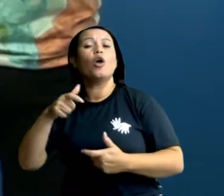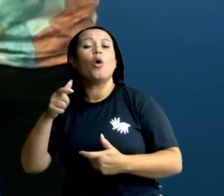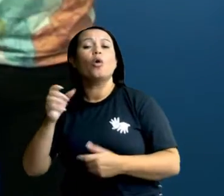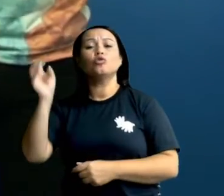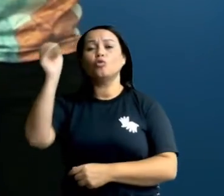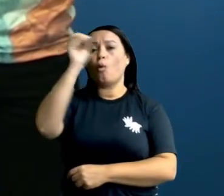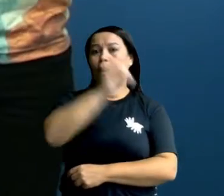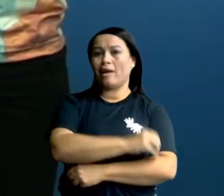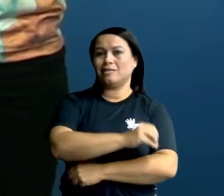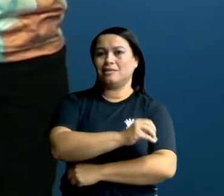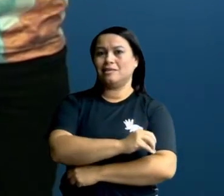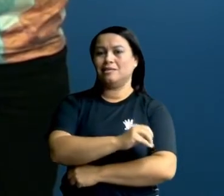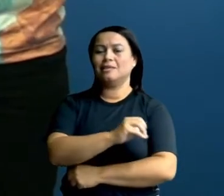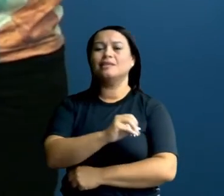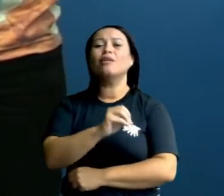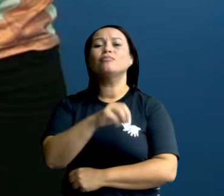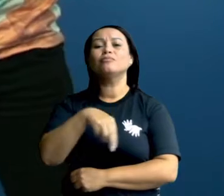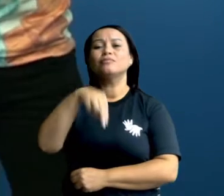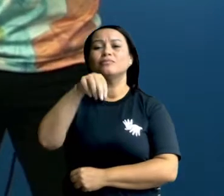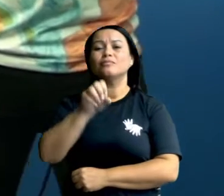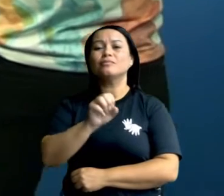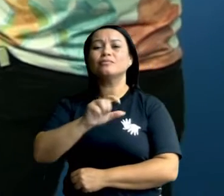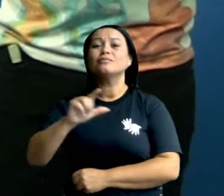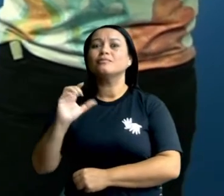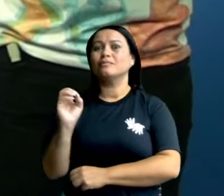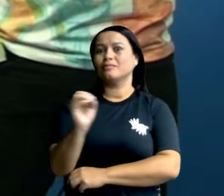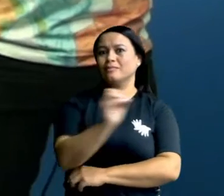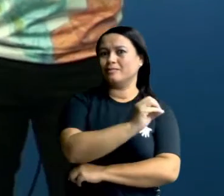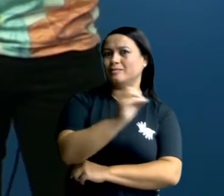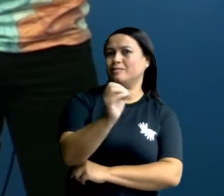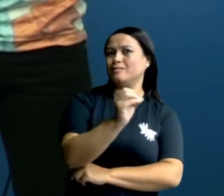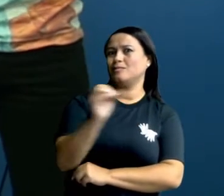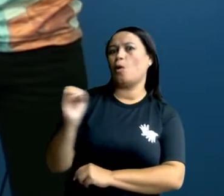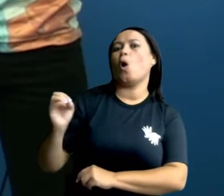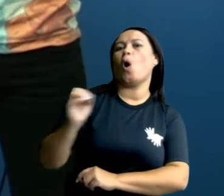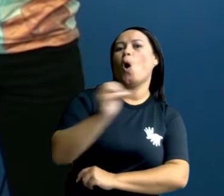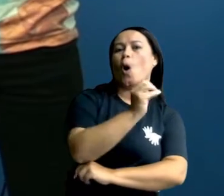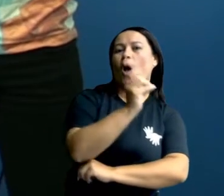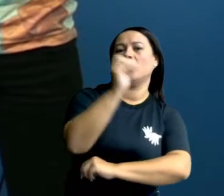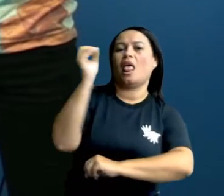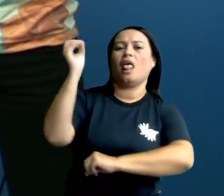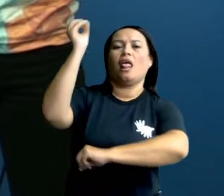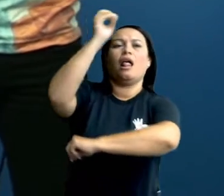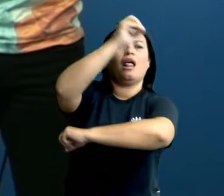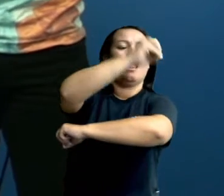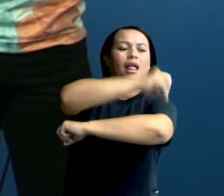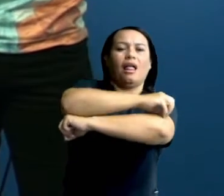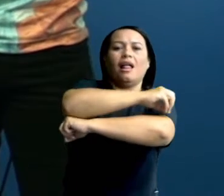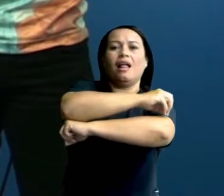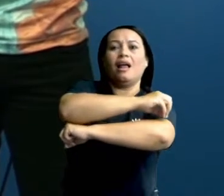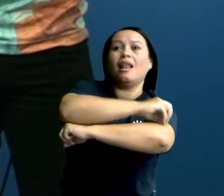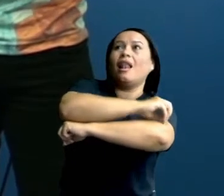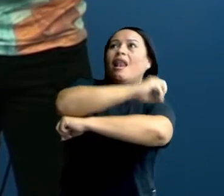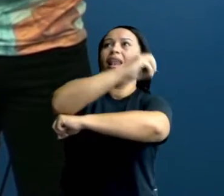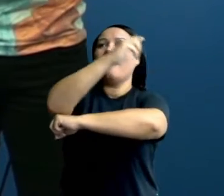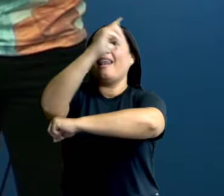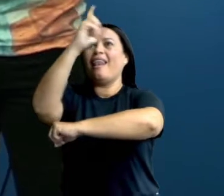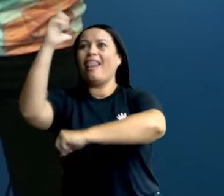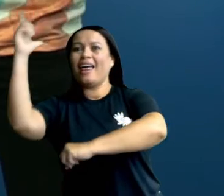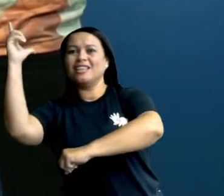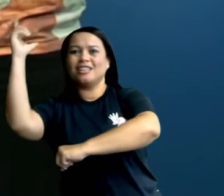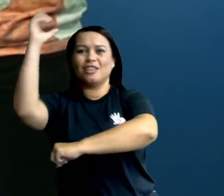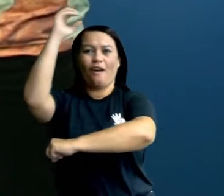seria o oeste, e aí a gente, né, tem essa impressão de que a Terra está, melhor, que o Sol está girando em torno da Terra, mas a gente sabe que